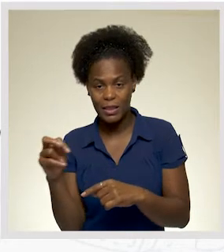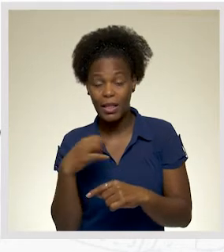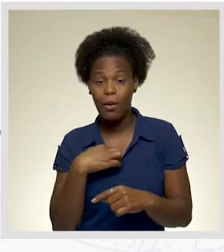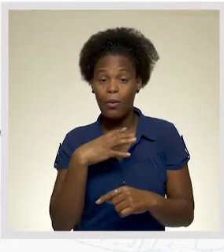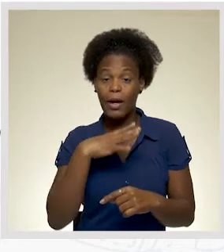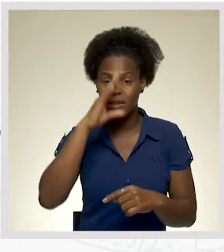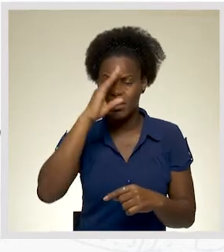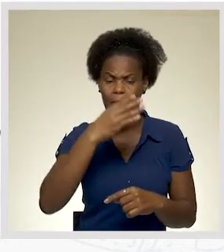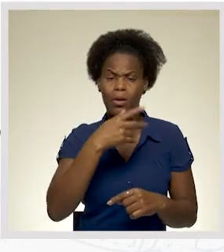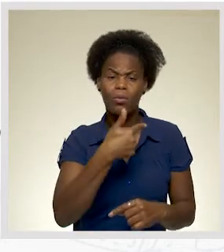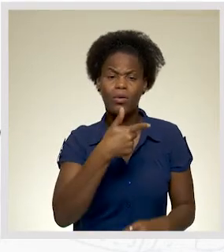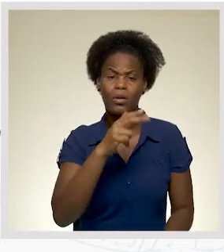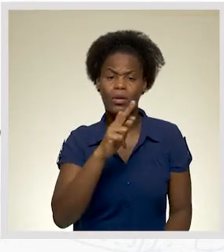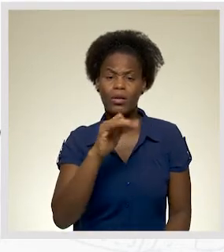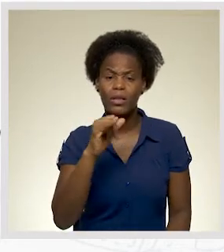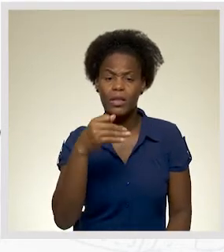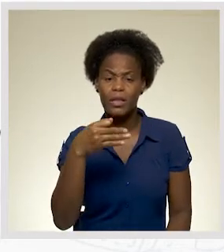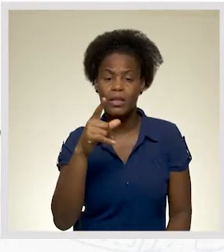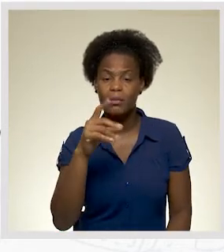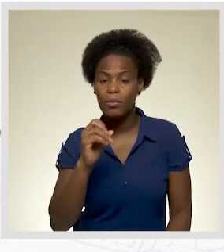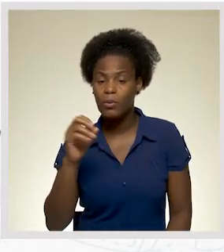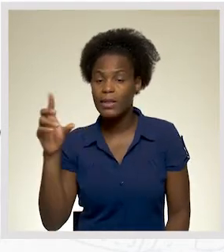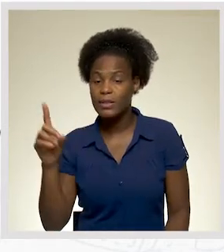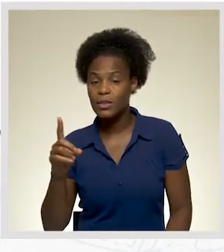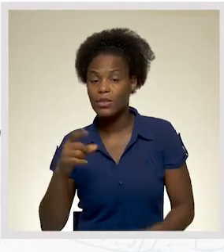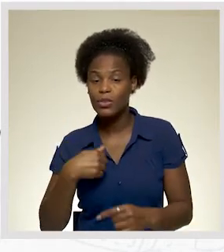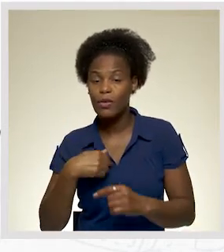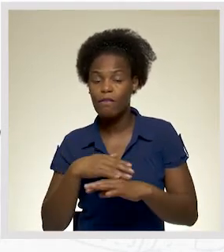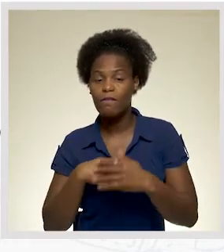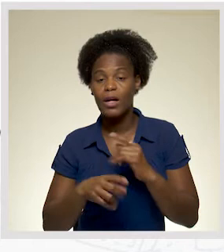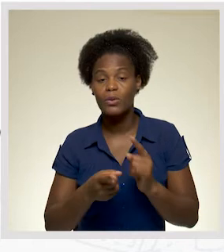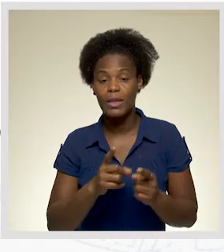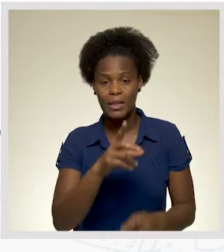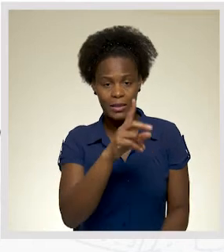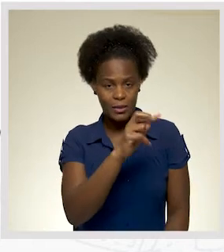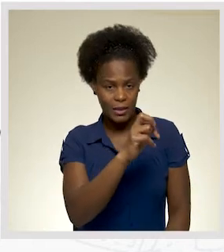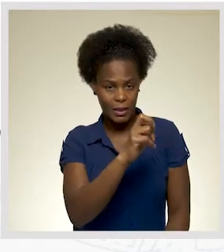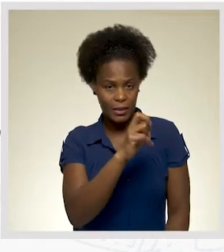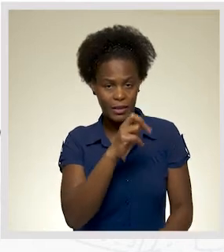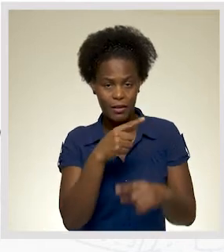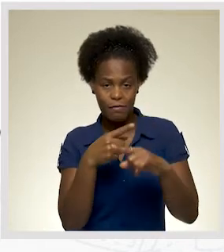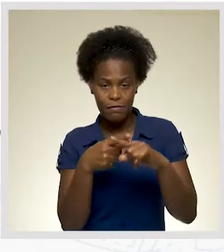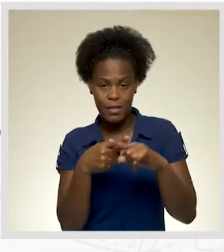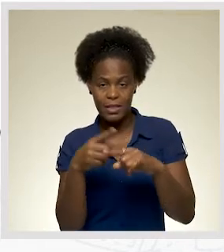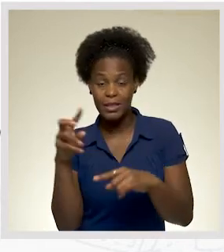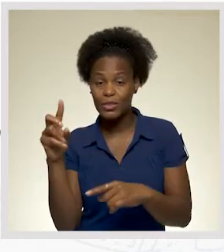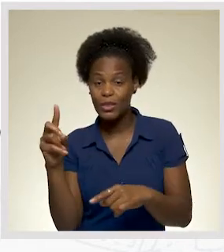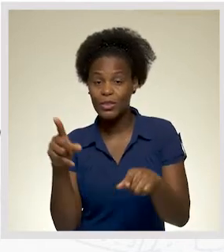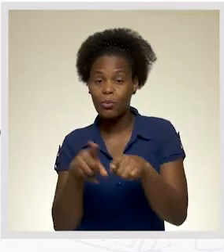O que é que eu faço? 3 vezes 6, que dá 18.